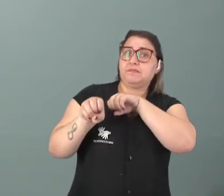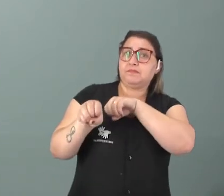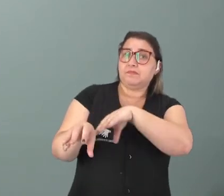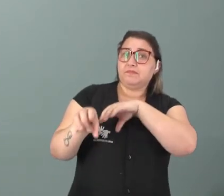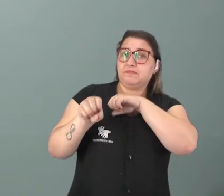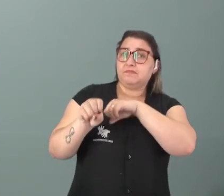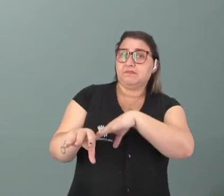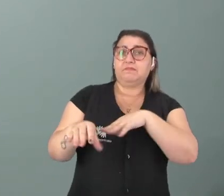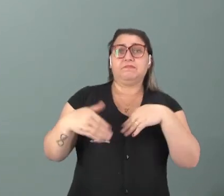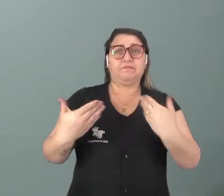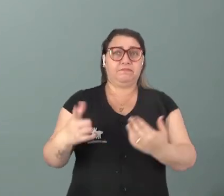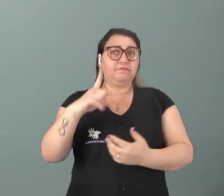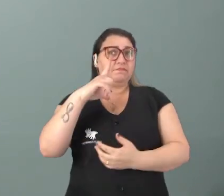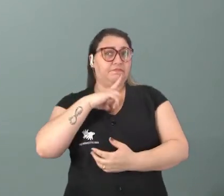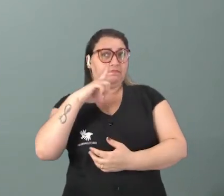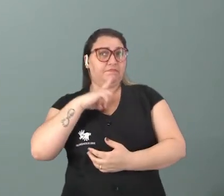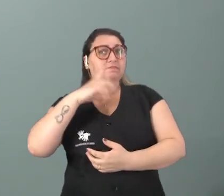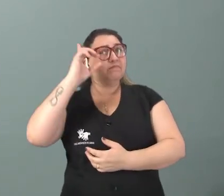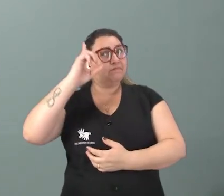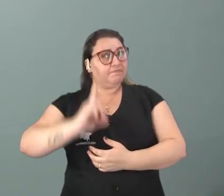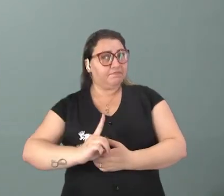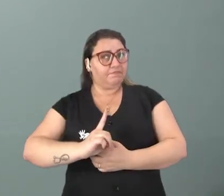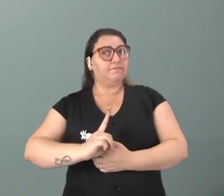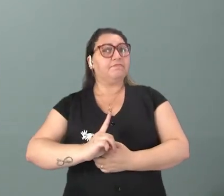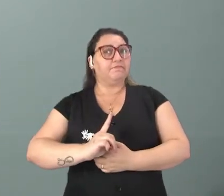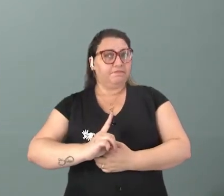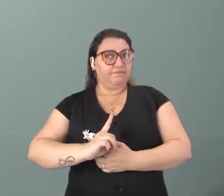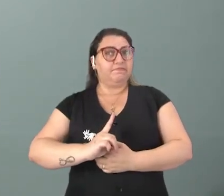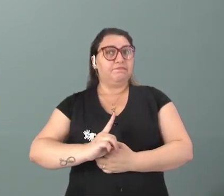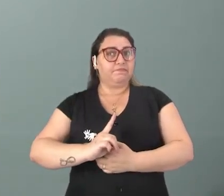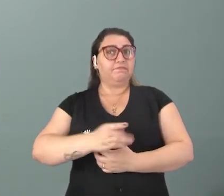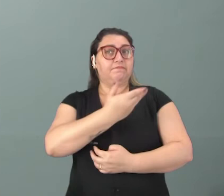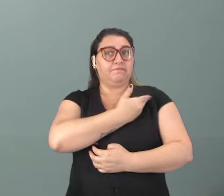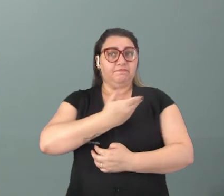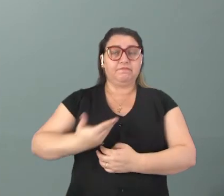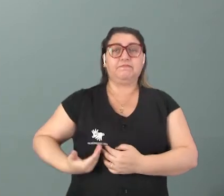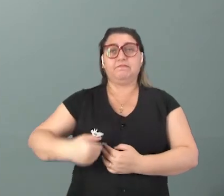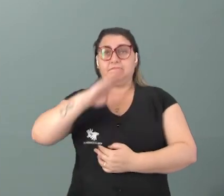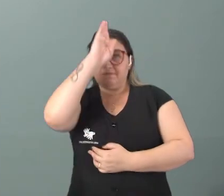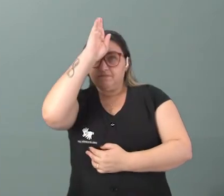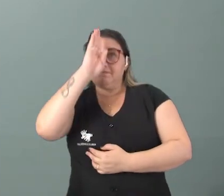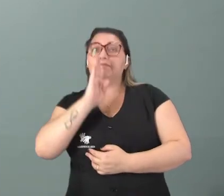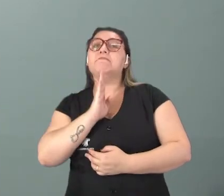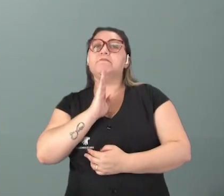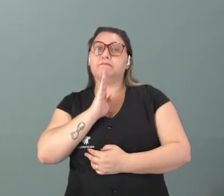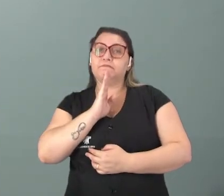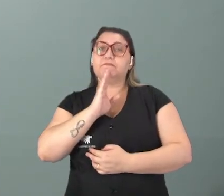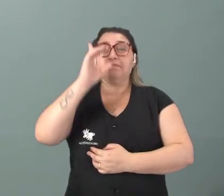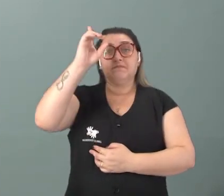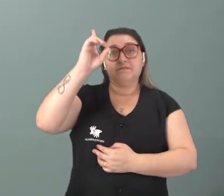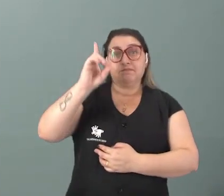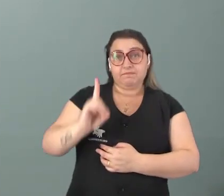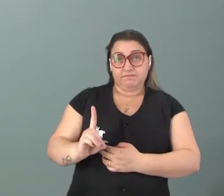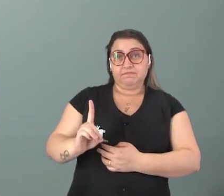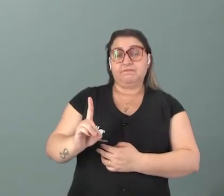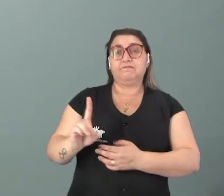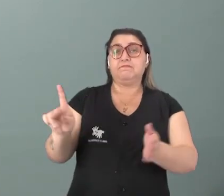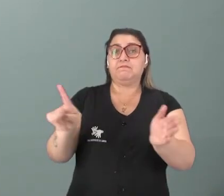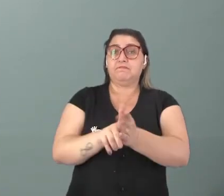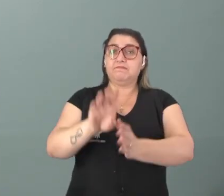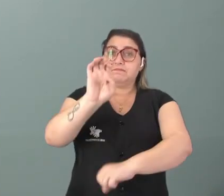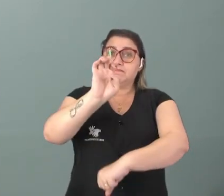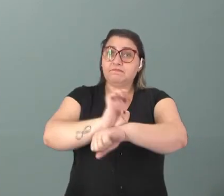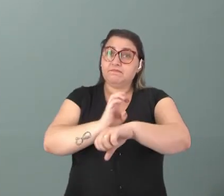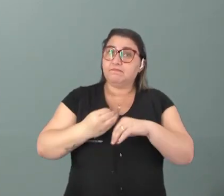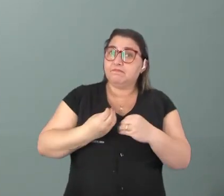Educação. Temos direito, né? A educação pública, gratuita, né? É um dever do Estado, né? E